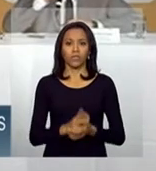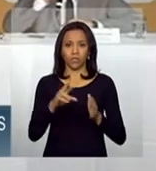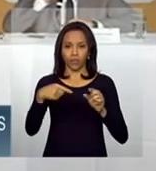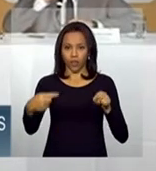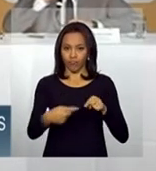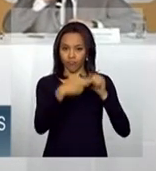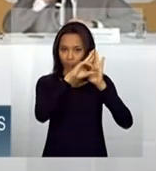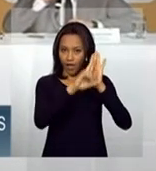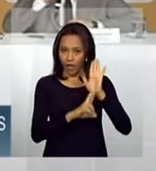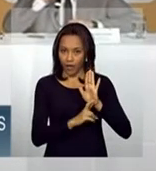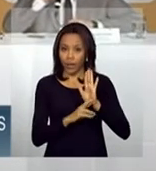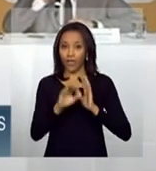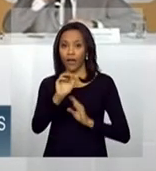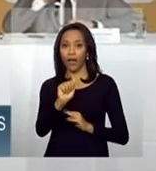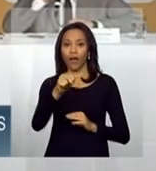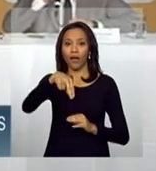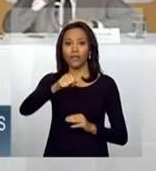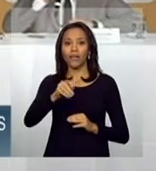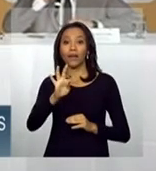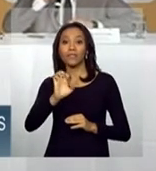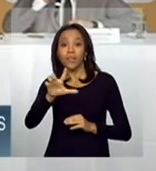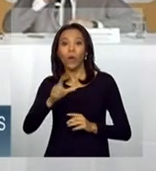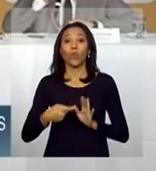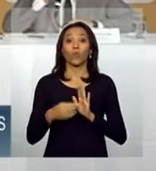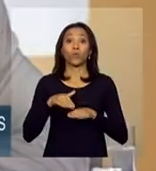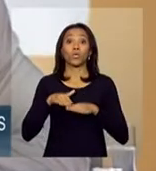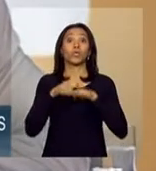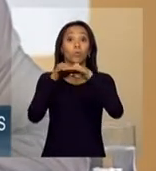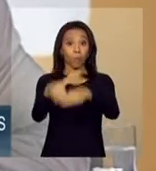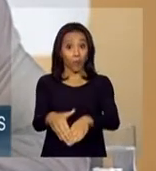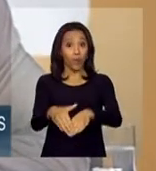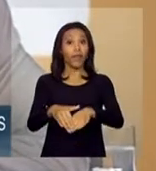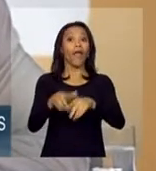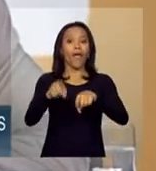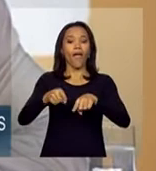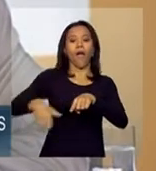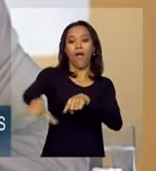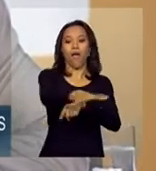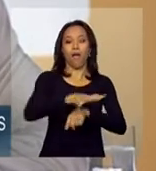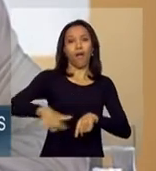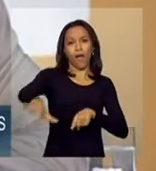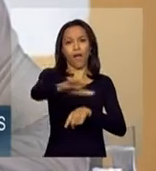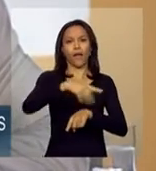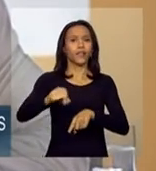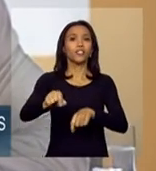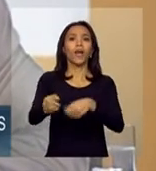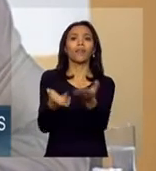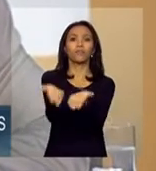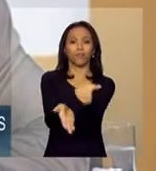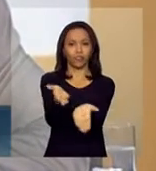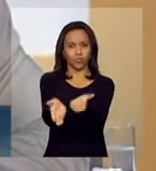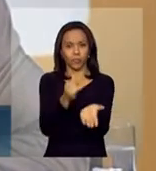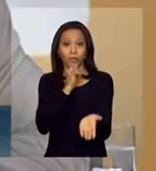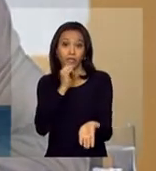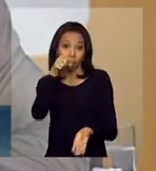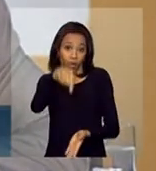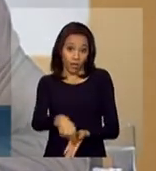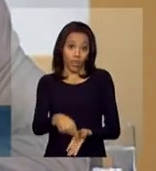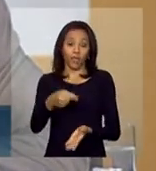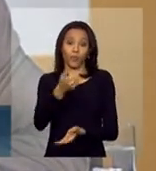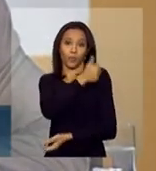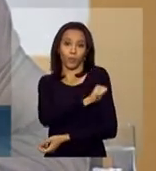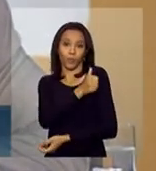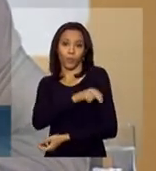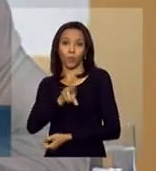regulatórias, né, que a Anatel impõe são por área de prestação de serviço. Dá um exemplo, no caso aqui do Rio, seria toda